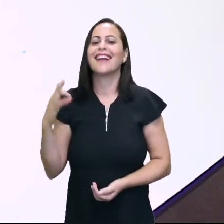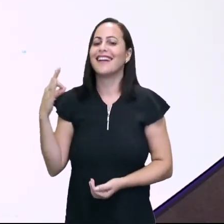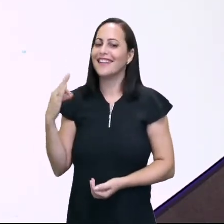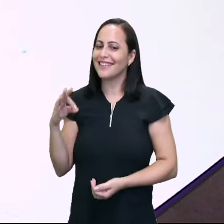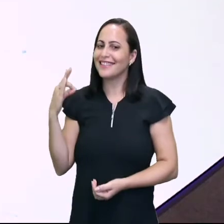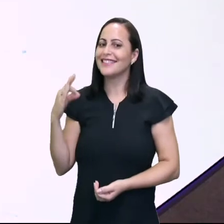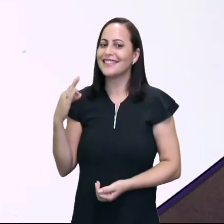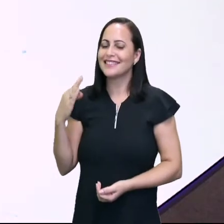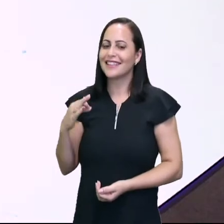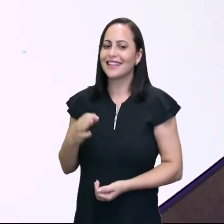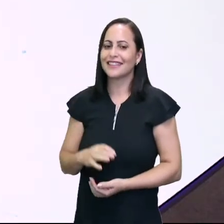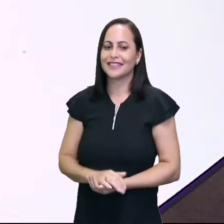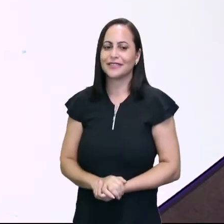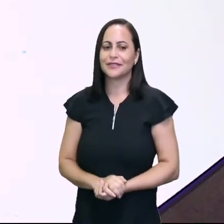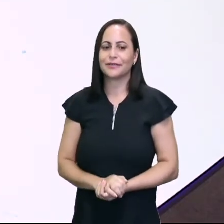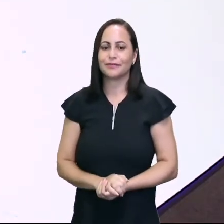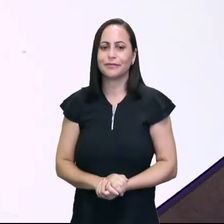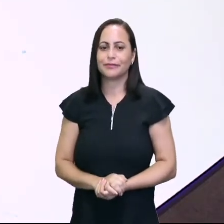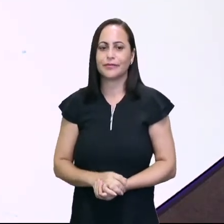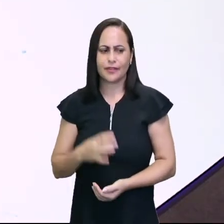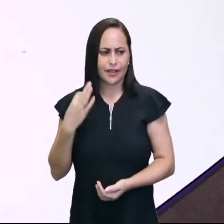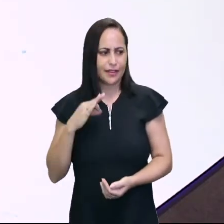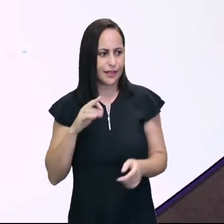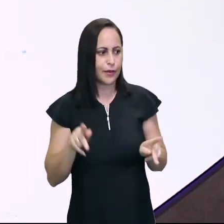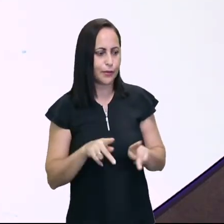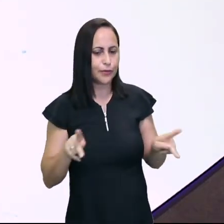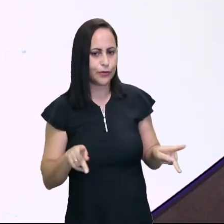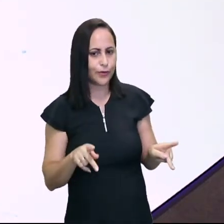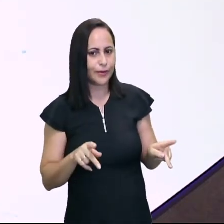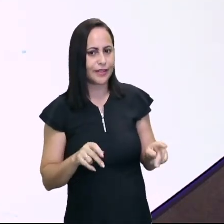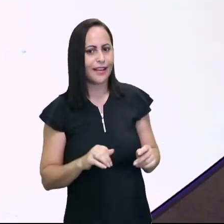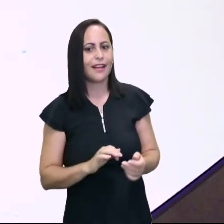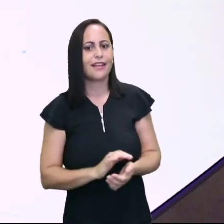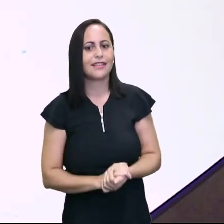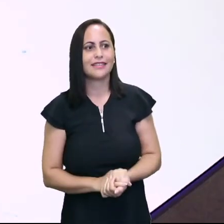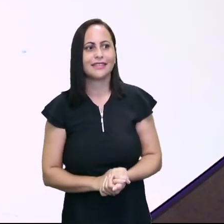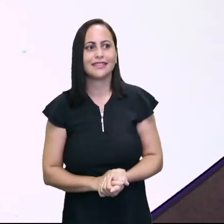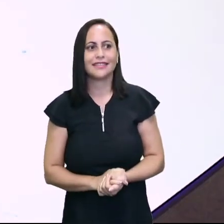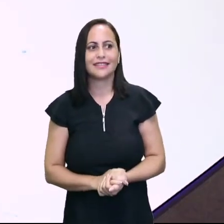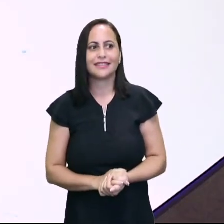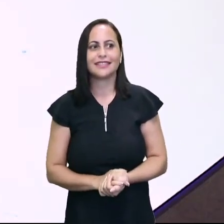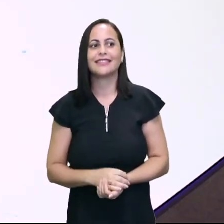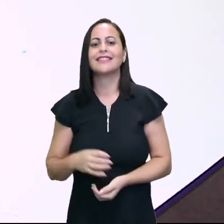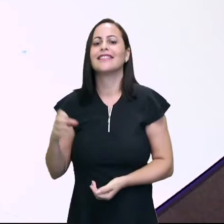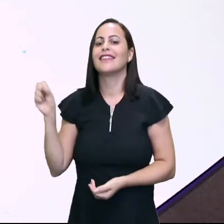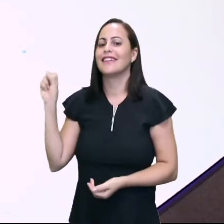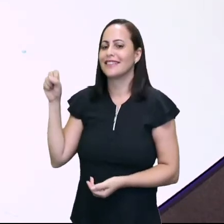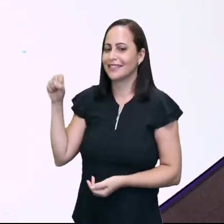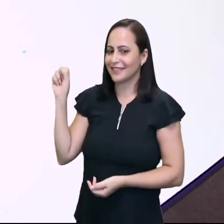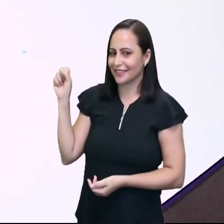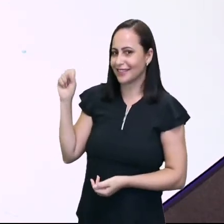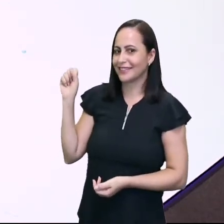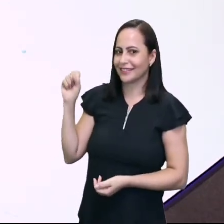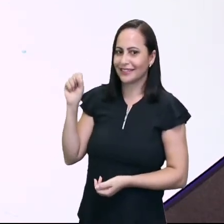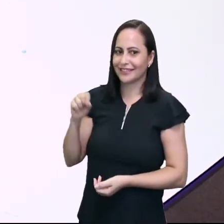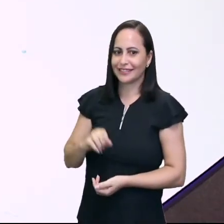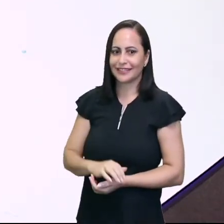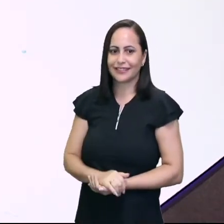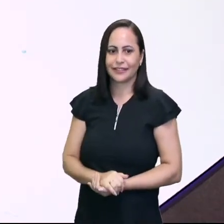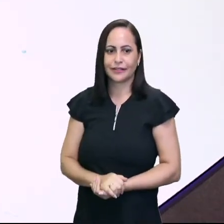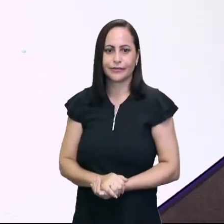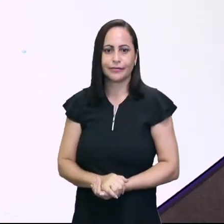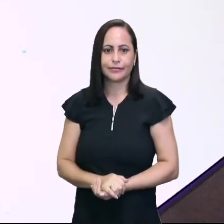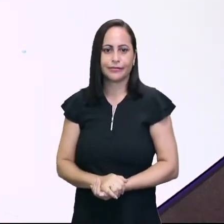Isto. Tá ficando certinho, professora Karina? Tá ficando, crianças? Está.